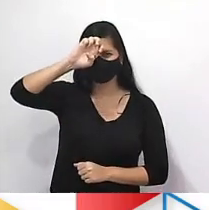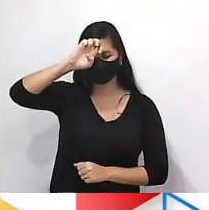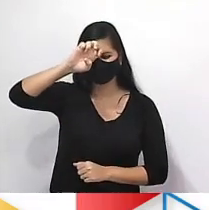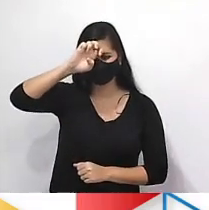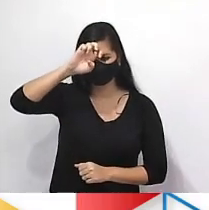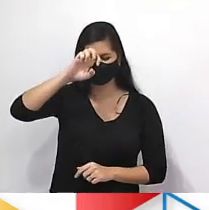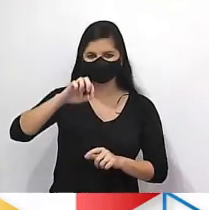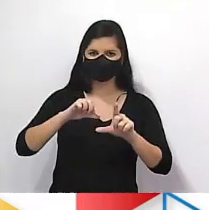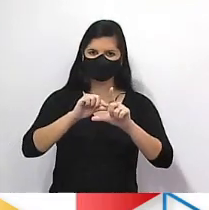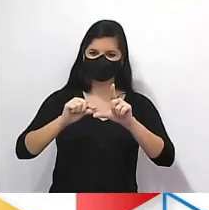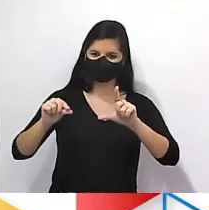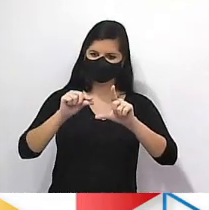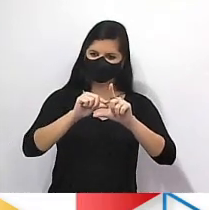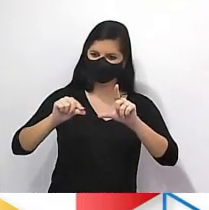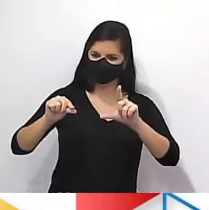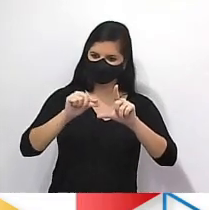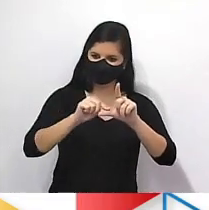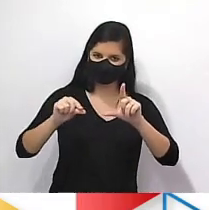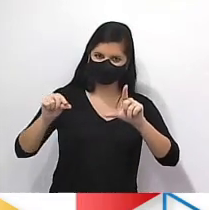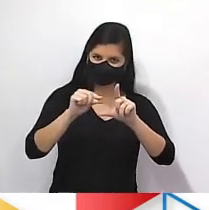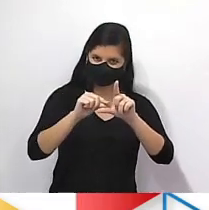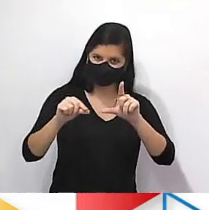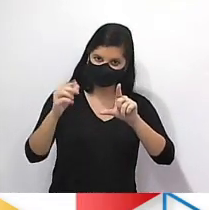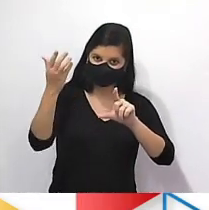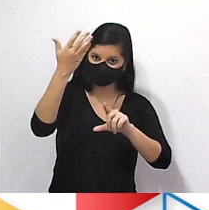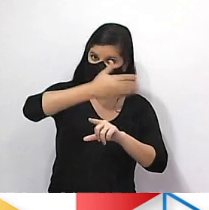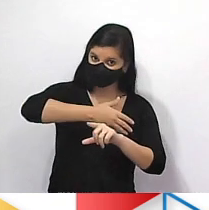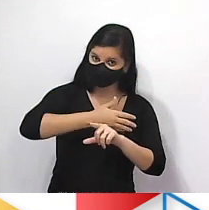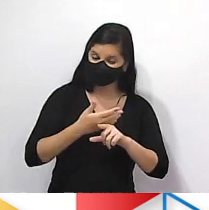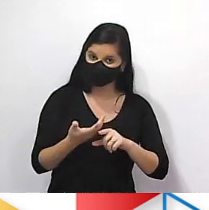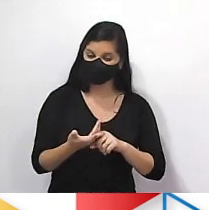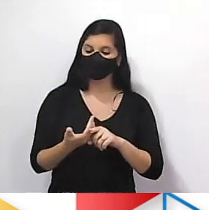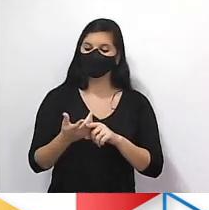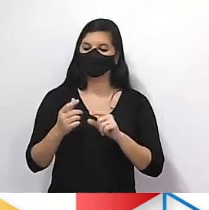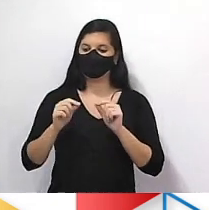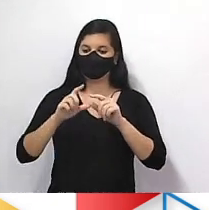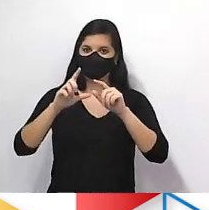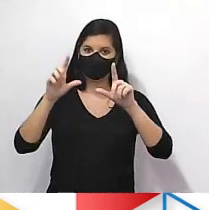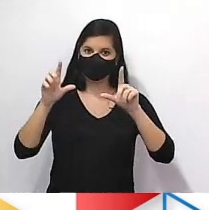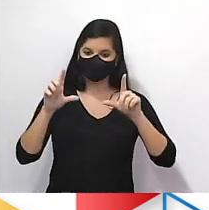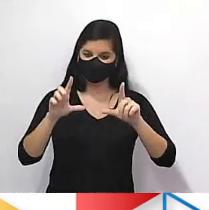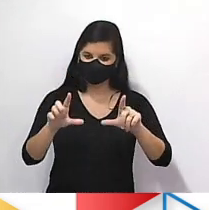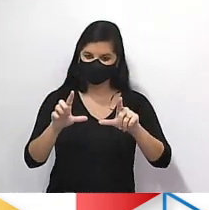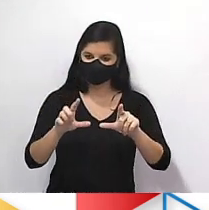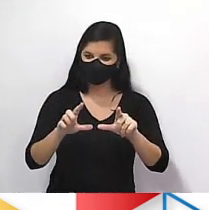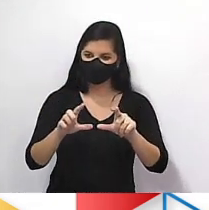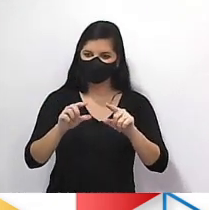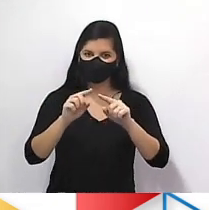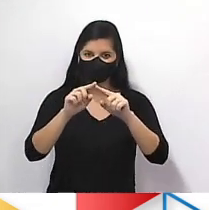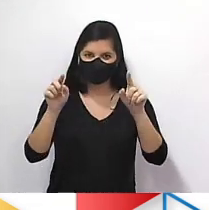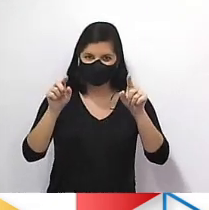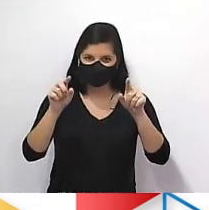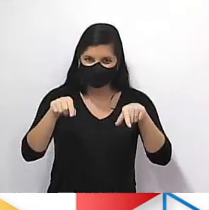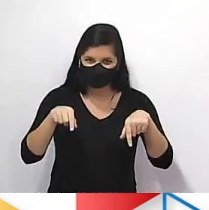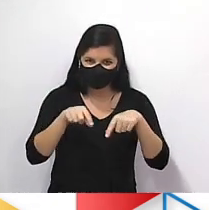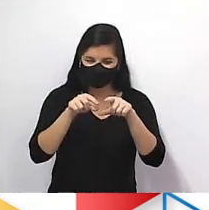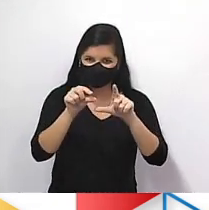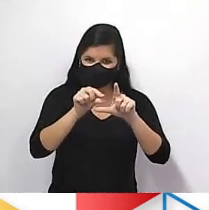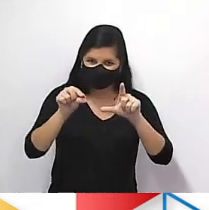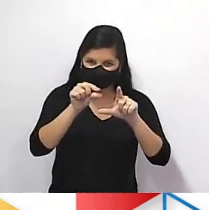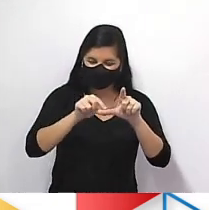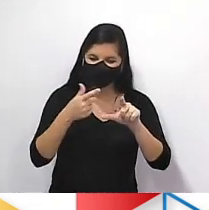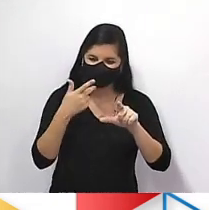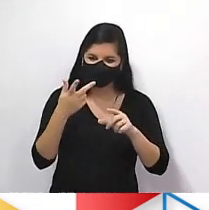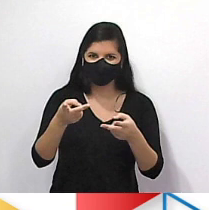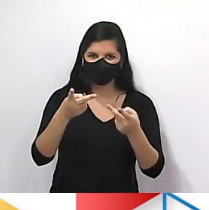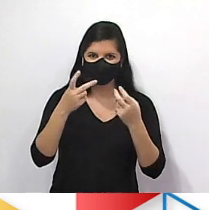aí. Aponta a câmera do teu QR Code para esse QR Code aí que está na tua tela. Esse quadradinho preto e branco aí na parte superior